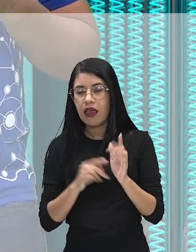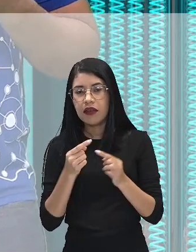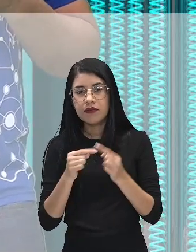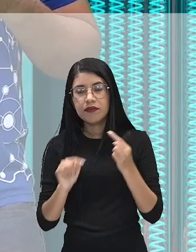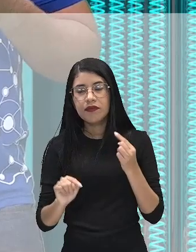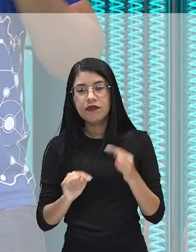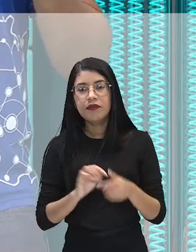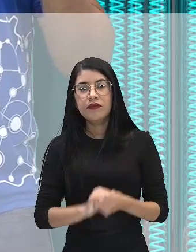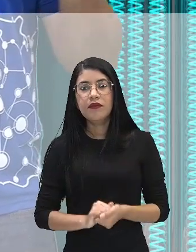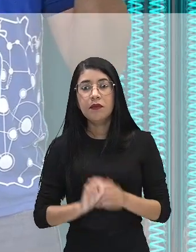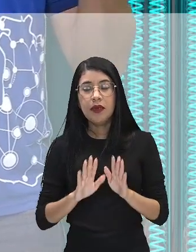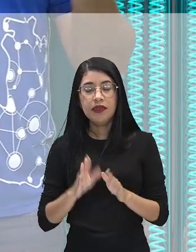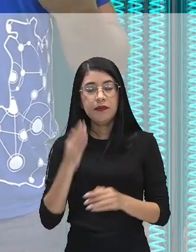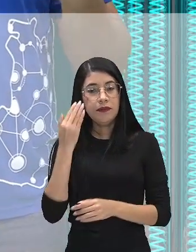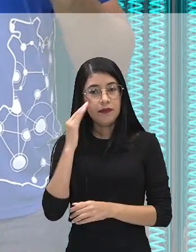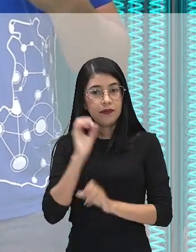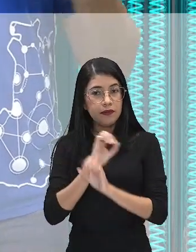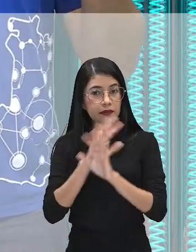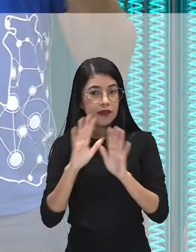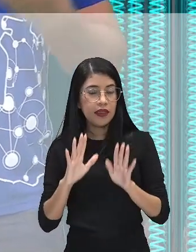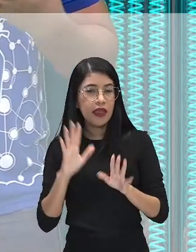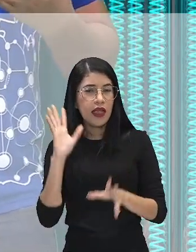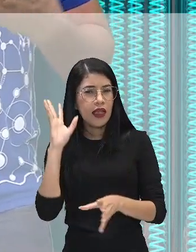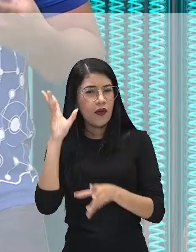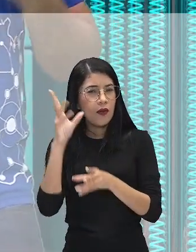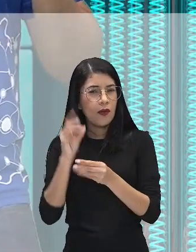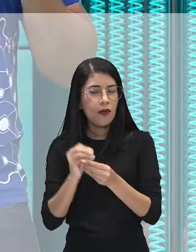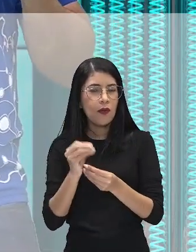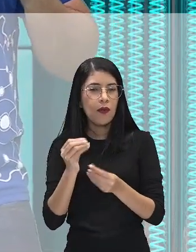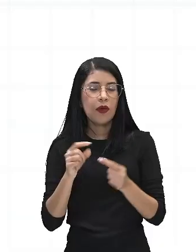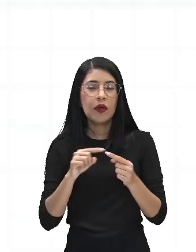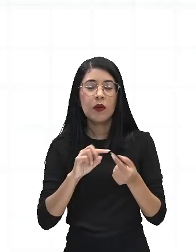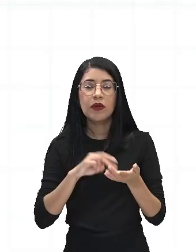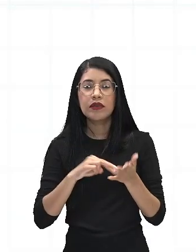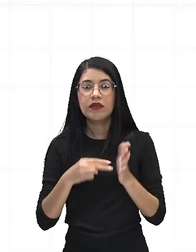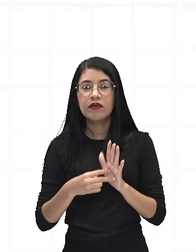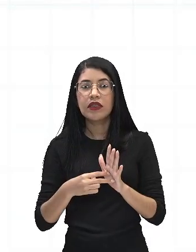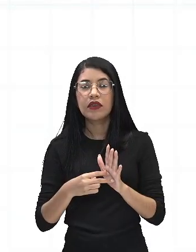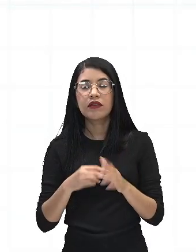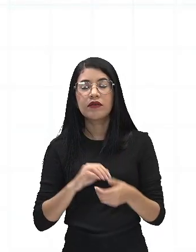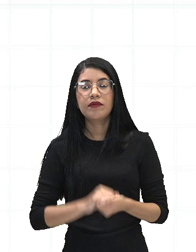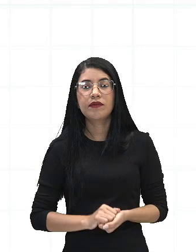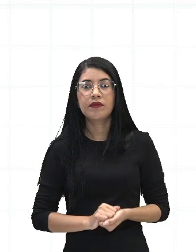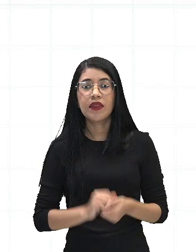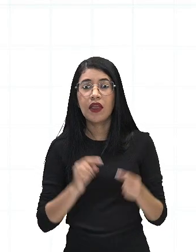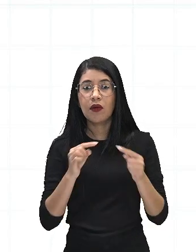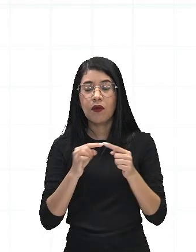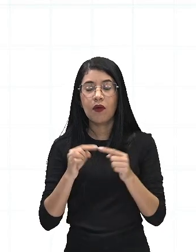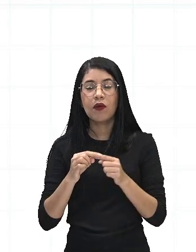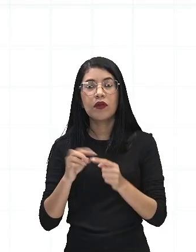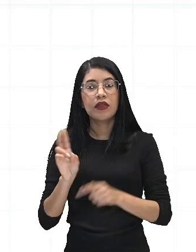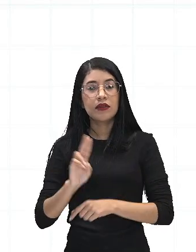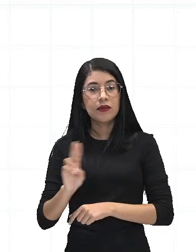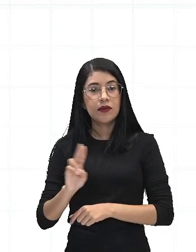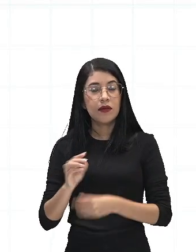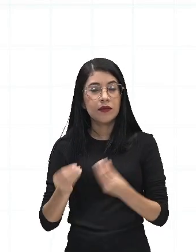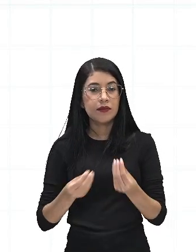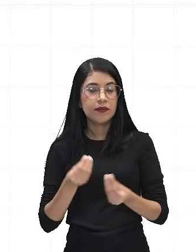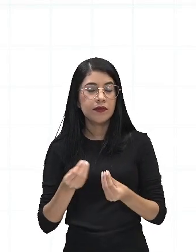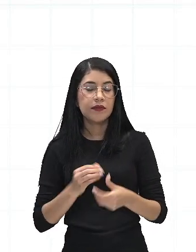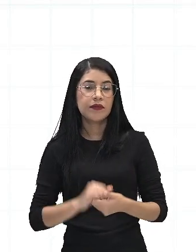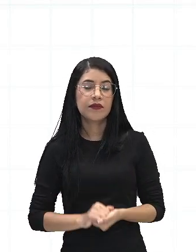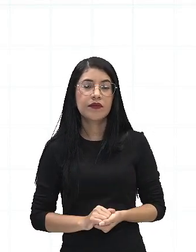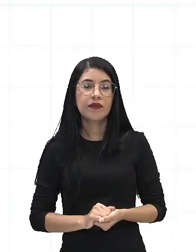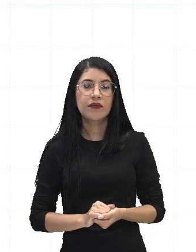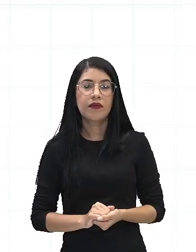gente possa entender, vamos relembrar aí o que é a concordância. Então, vamos lembrar o que é a concordância nominal. Olha só.